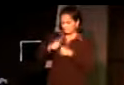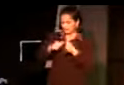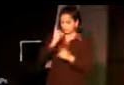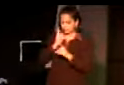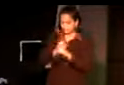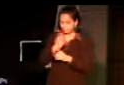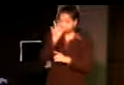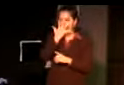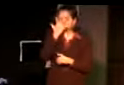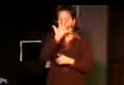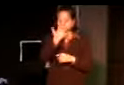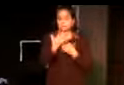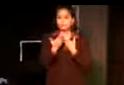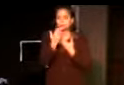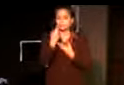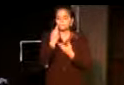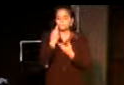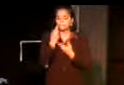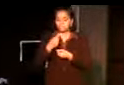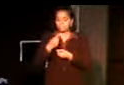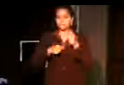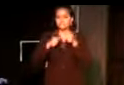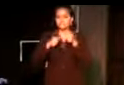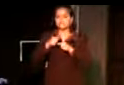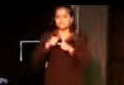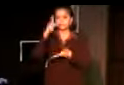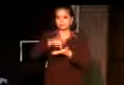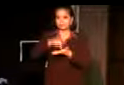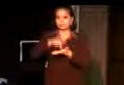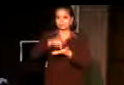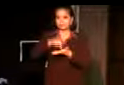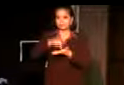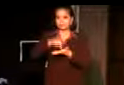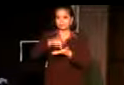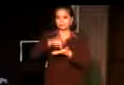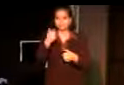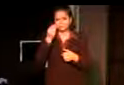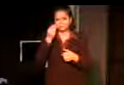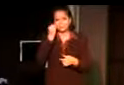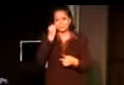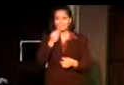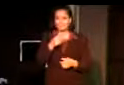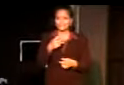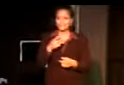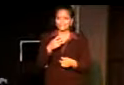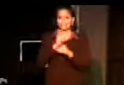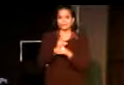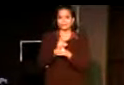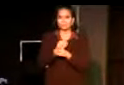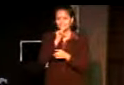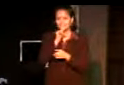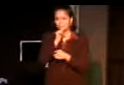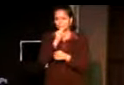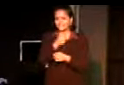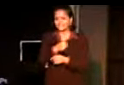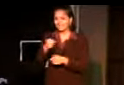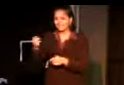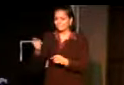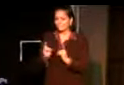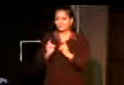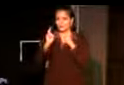como é que se faz isso querido Olha eu tenho tentado Talvez um sorriso enquanto você abre a porta